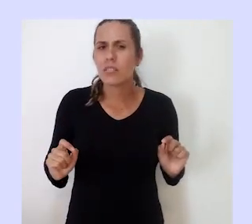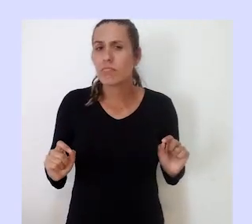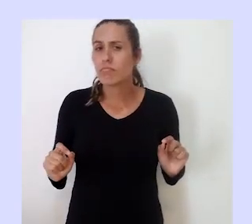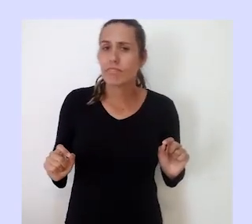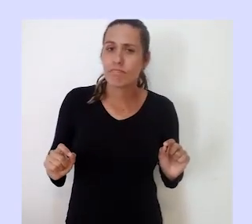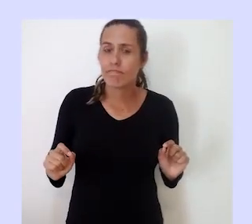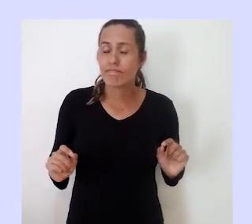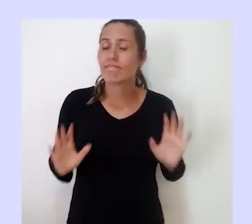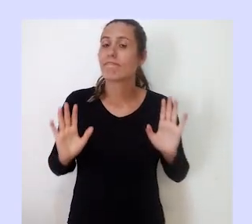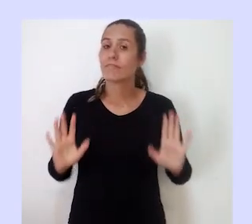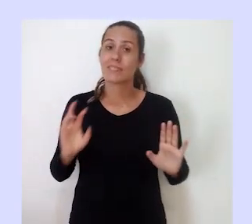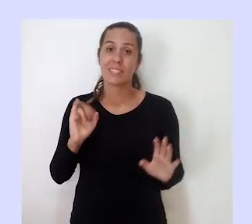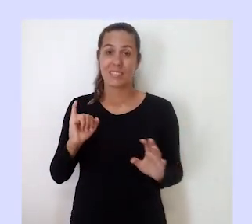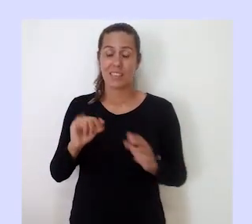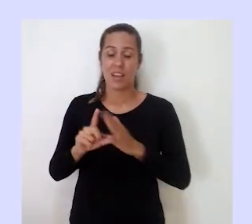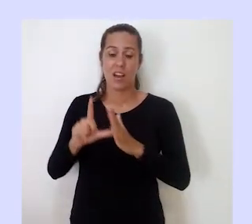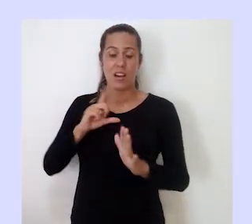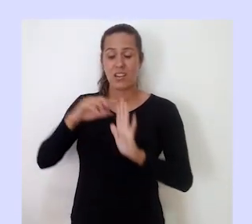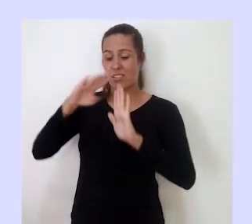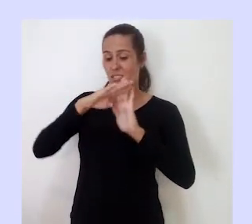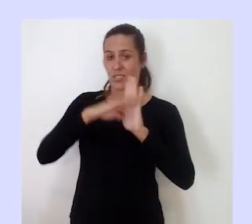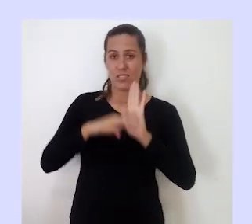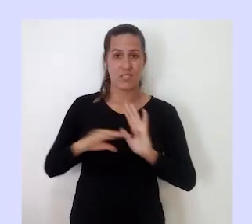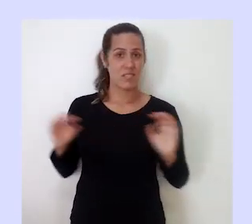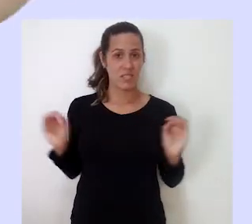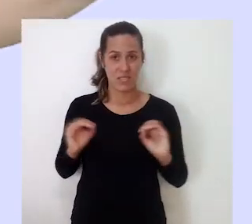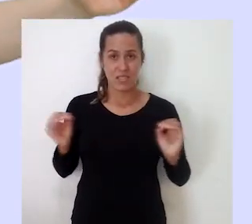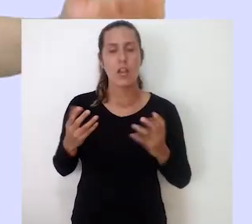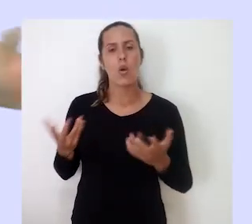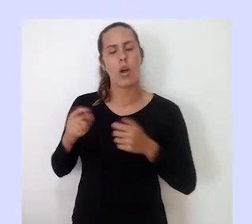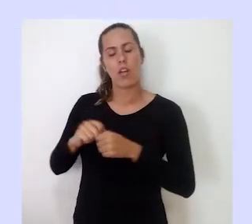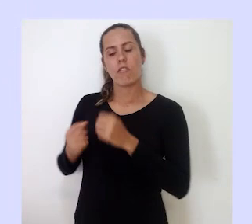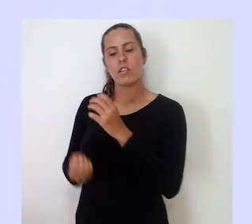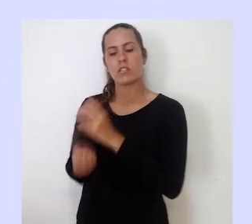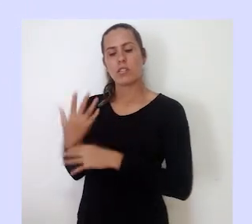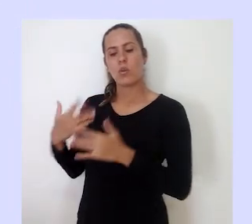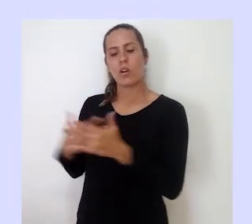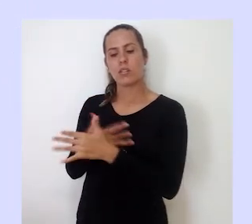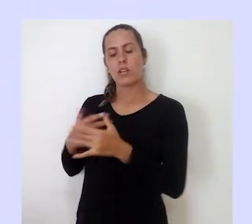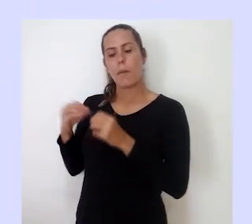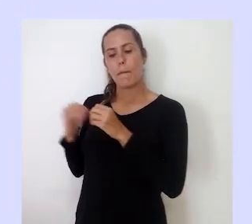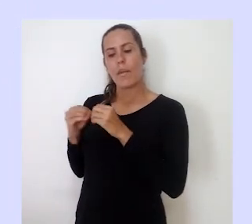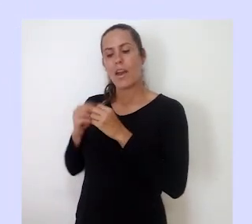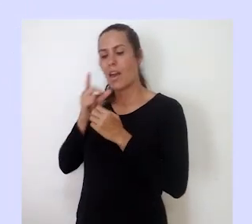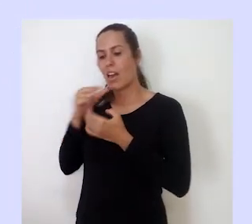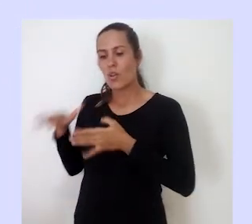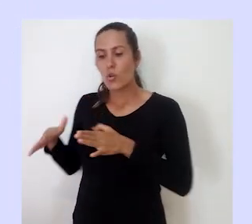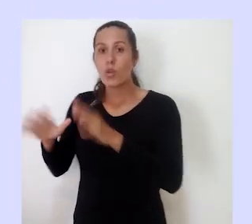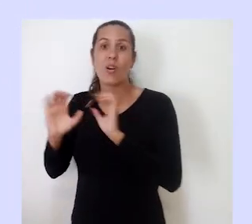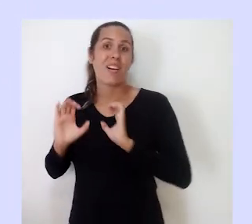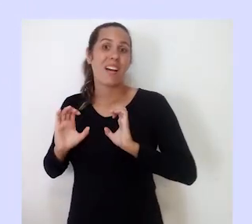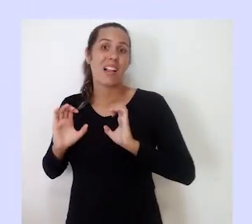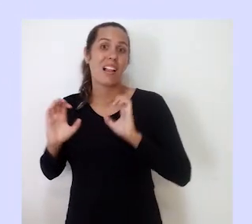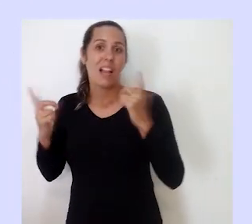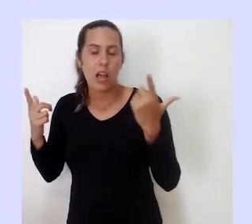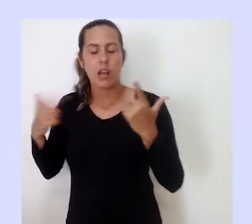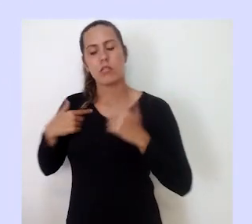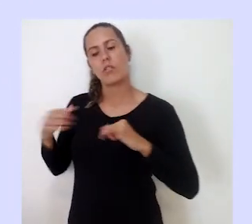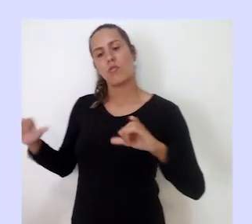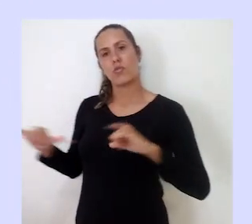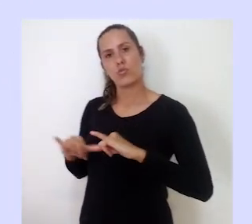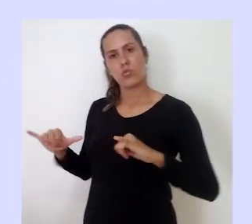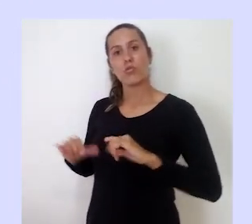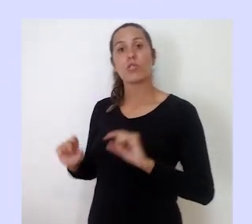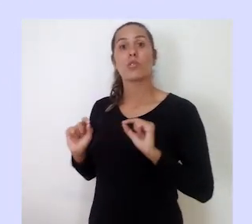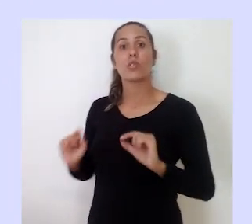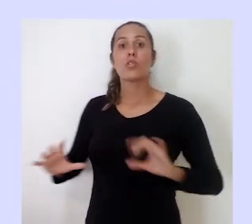há planejamento, se eu quero fazer uma cidade próxima ao rio, é claro que eu vou sofrer com um fenômeno natural, que são